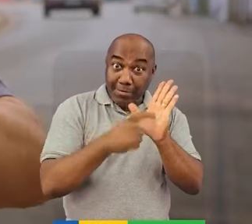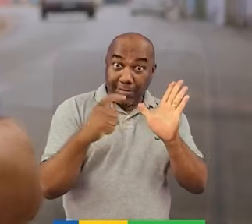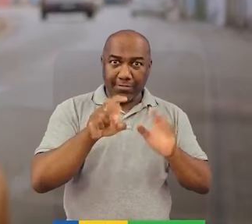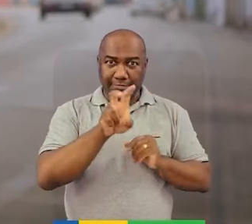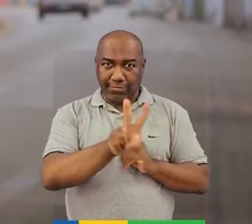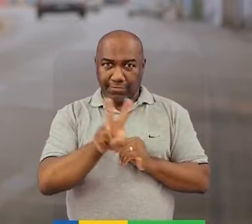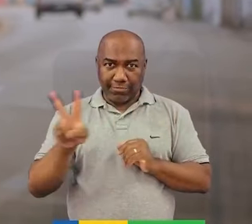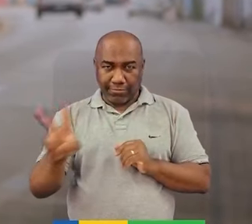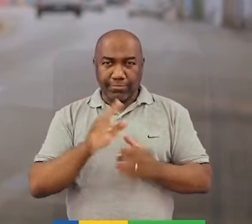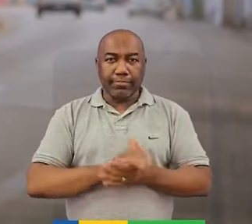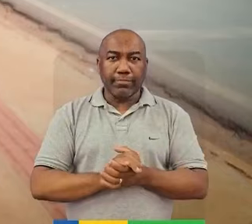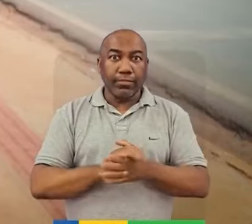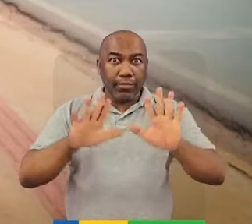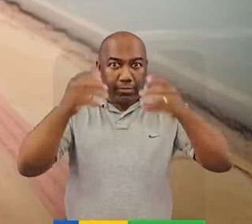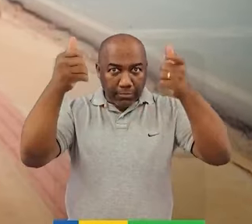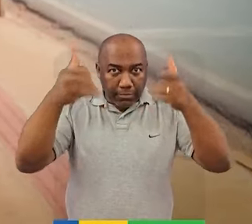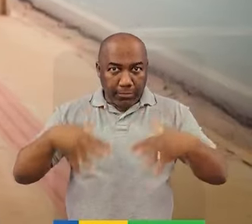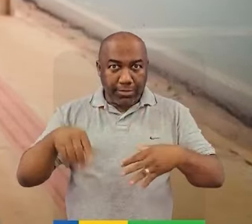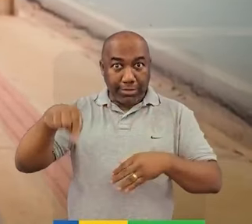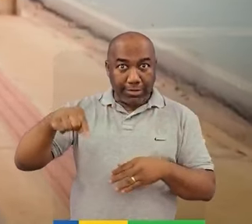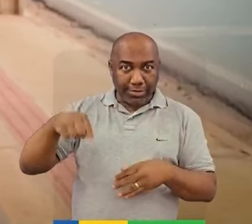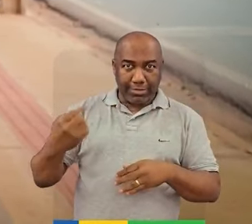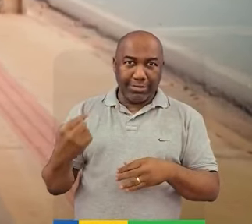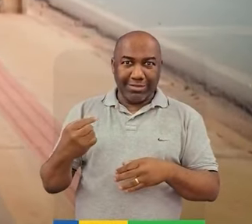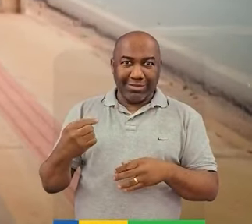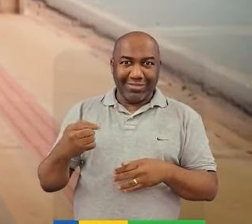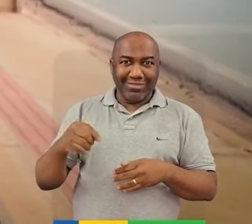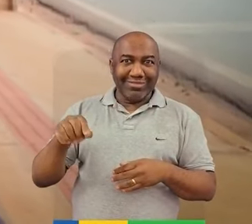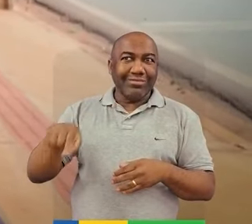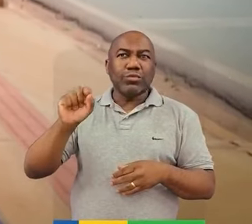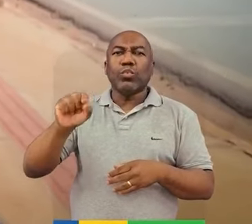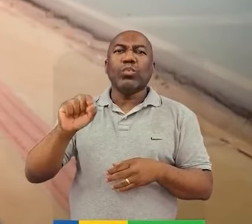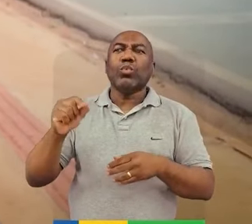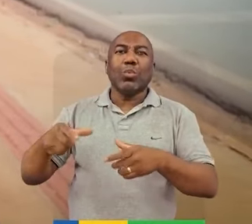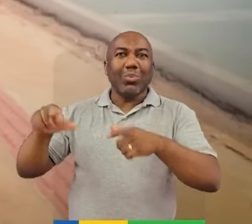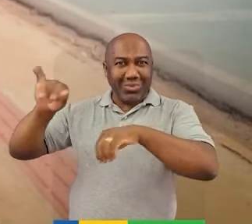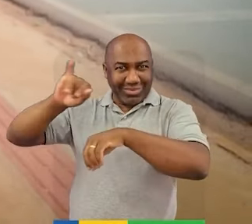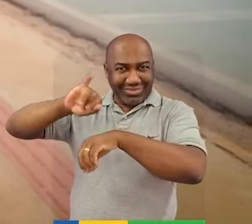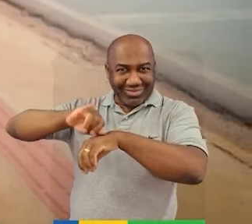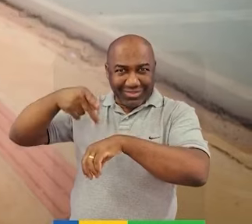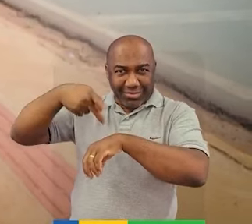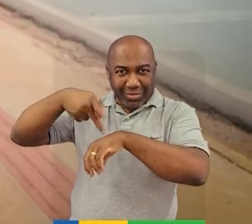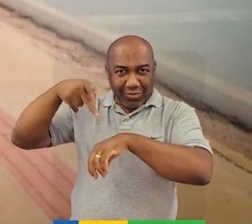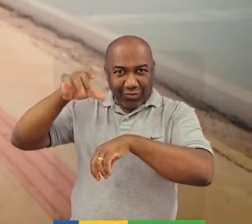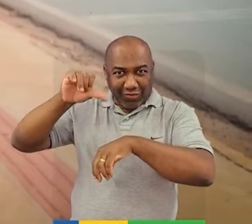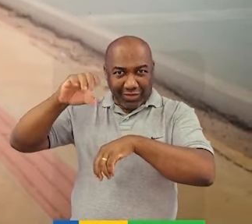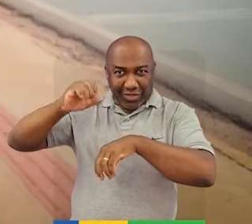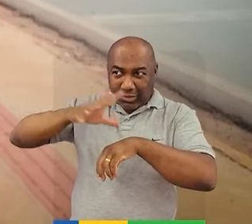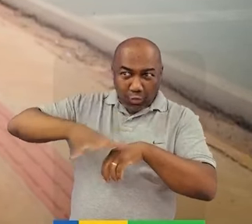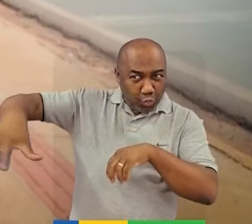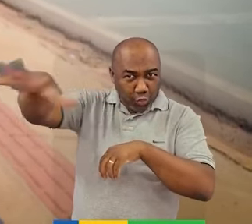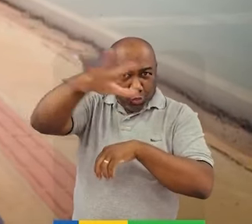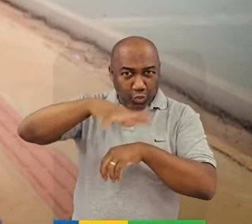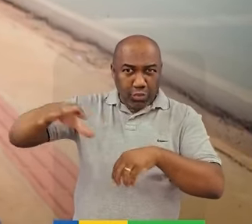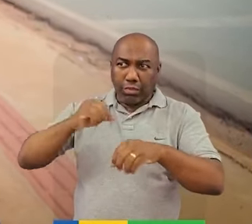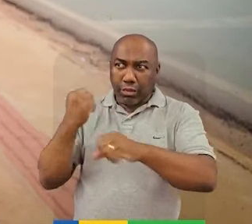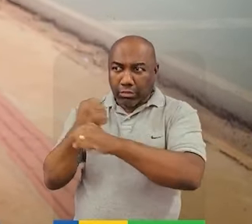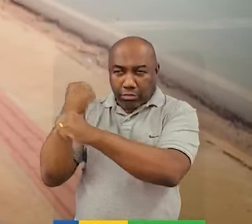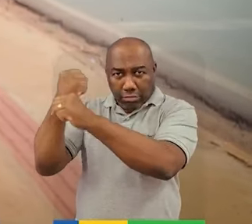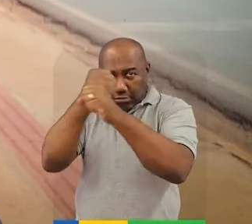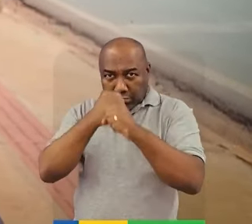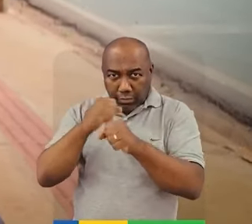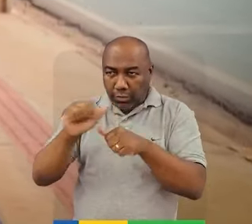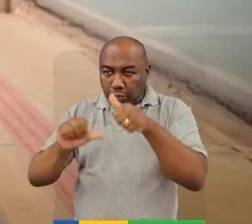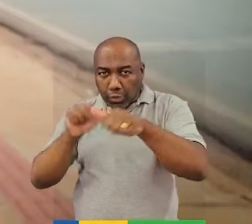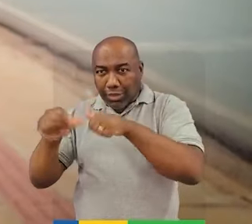cima, aperta 22, confirma. Olha só, aqui no Jardim Industriário, a Abílio vai trazer mais mobilidade com a